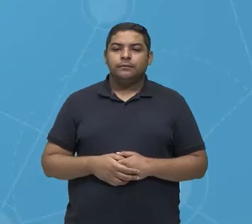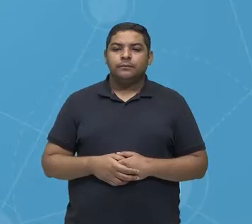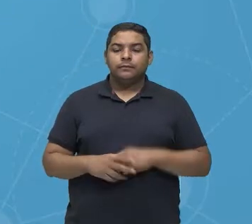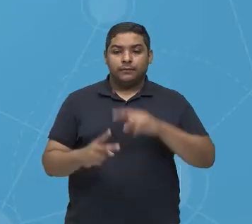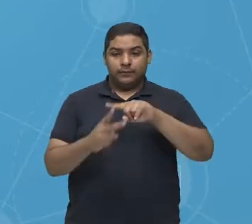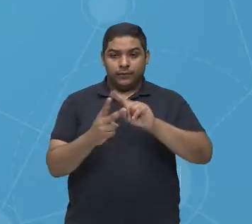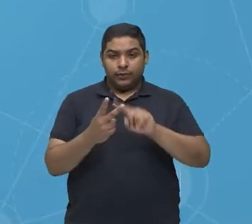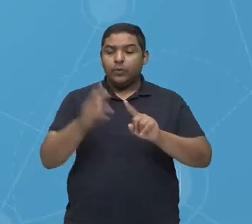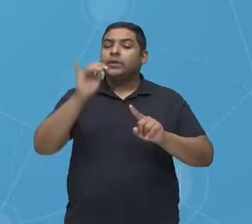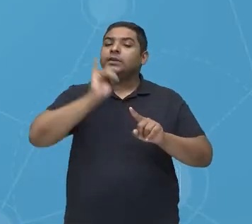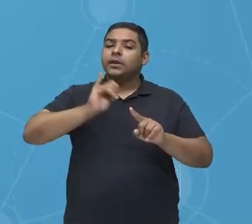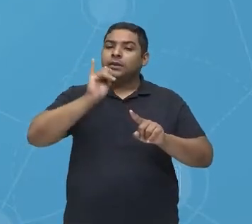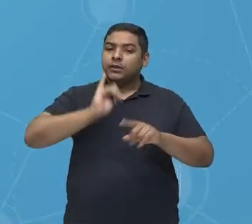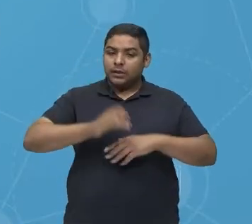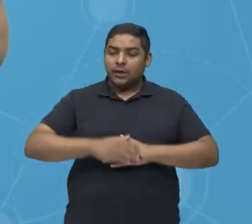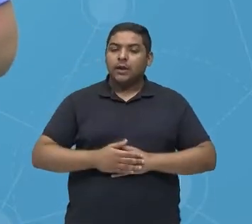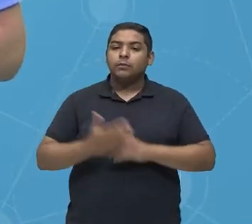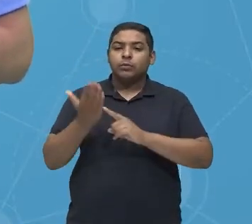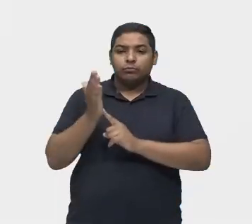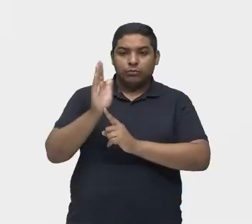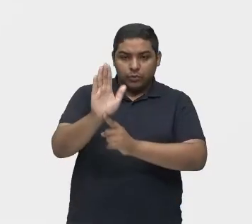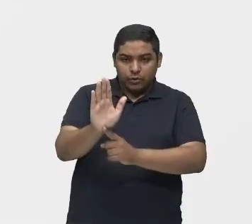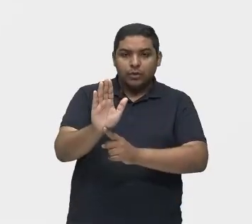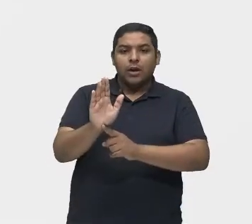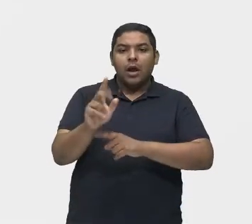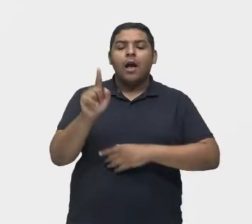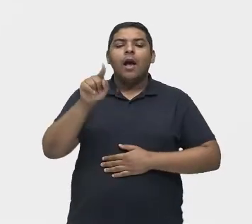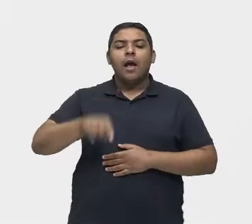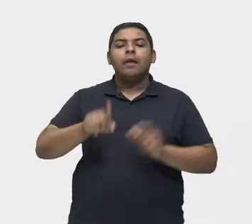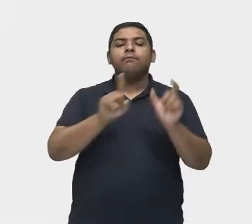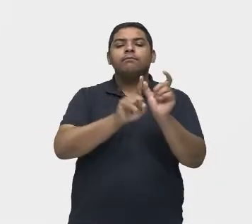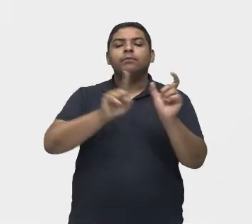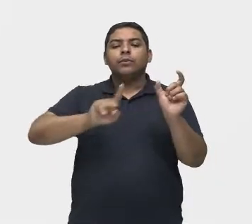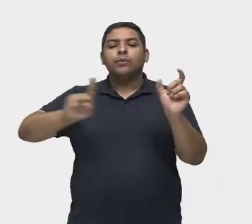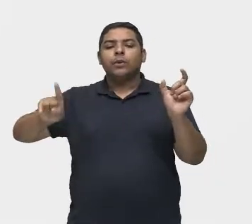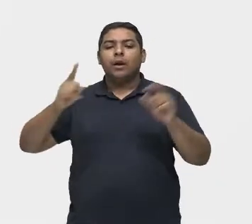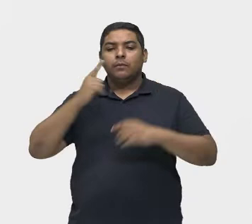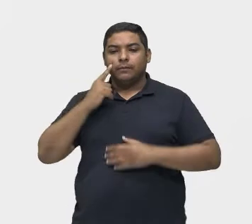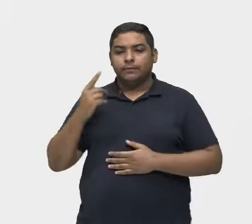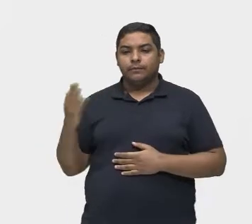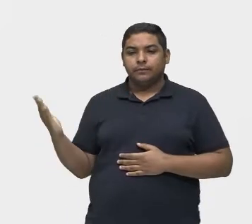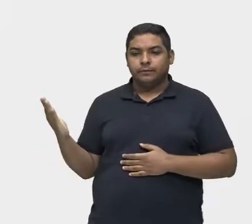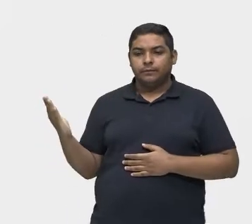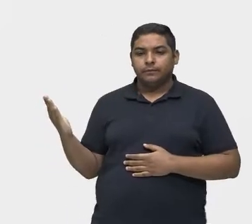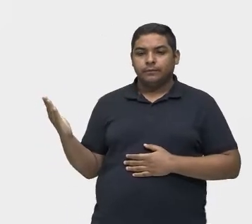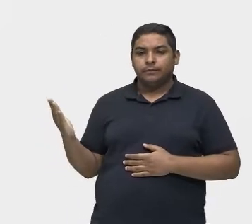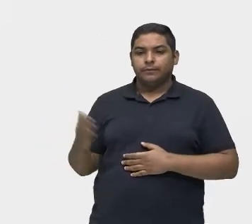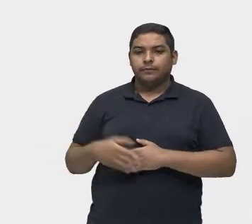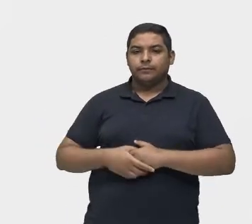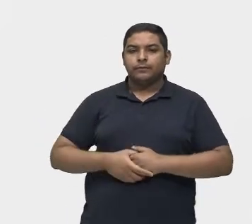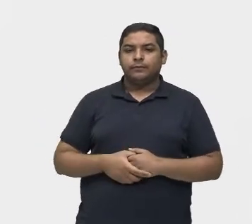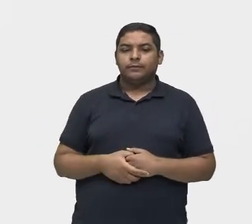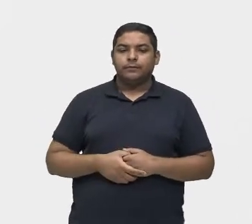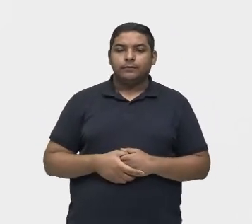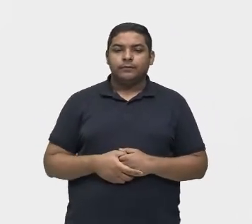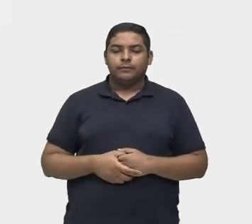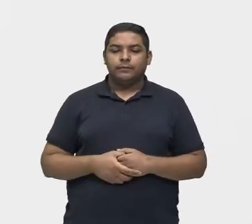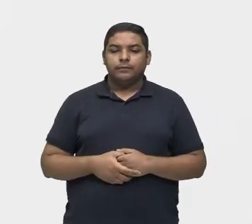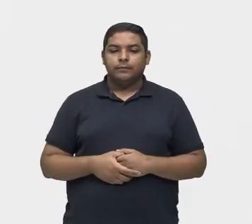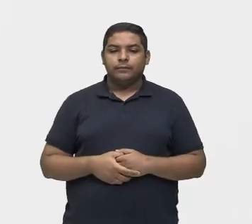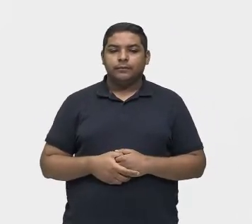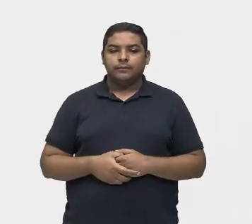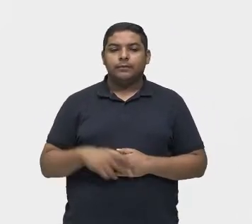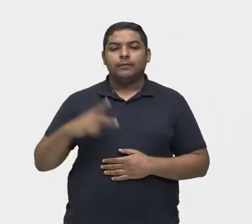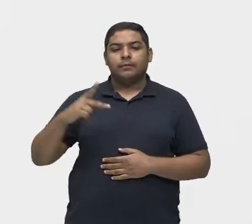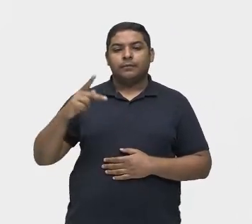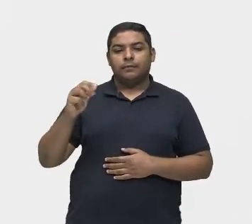dois exemplos agora cujo sujeito é plural, olha só. Então, nesses dois exemplos que eu vou mostrar para vocês, no primeiro,